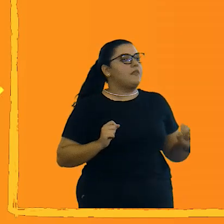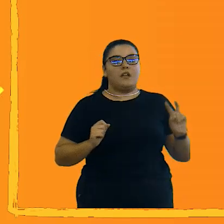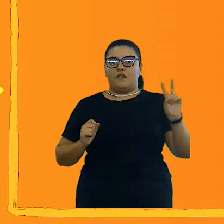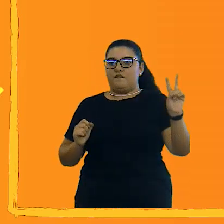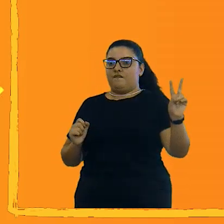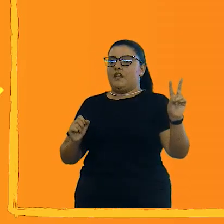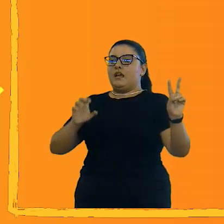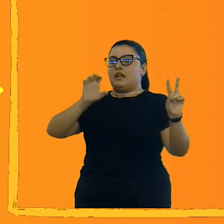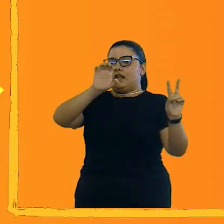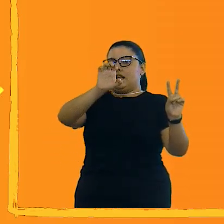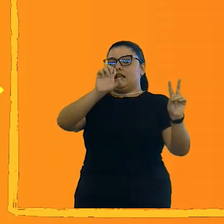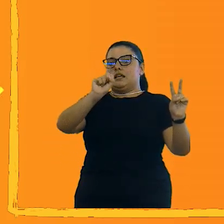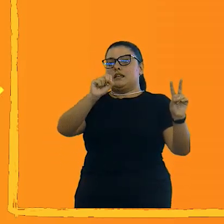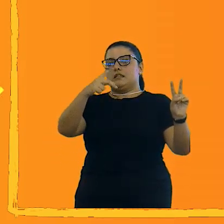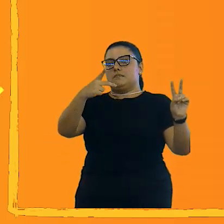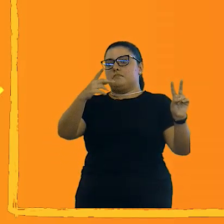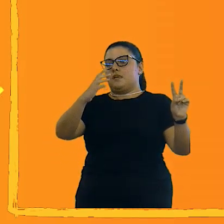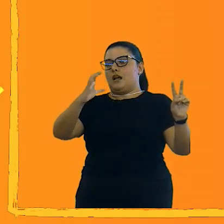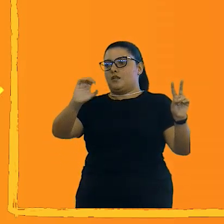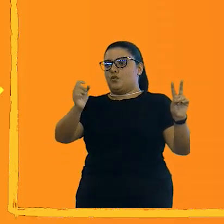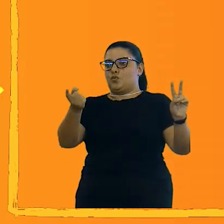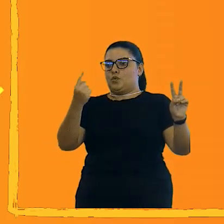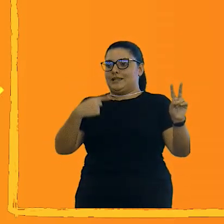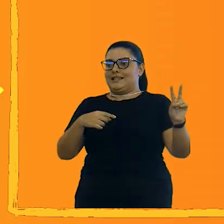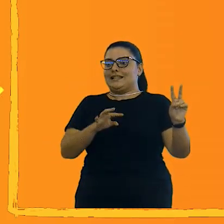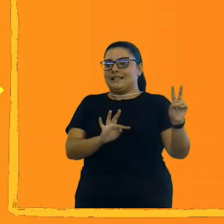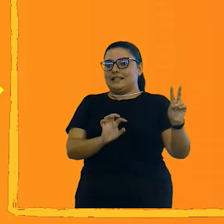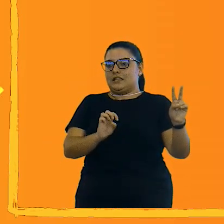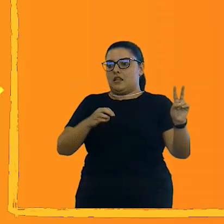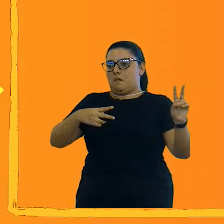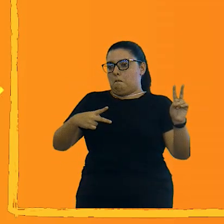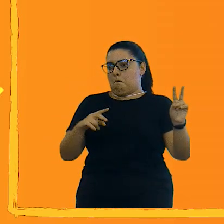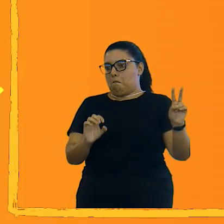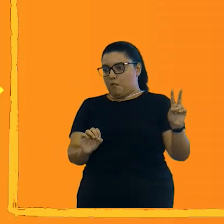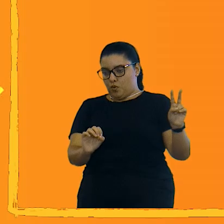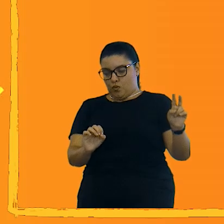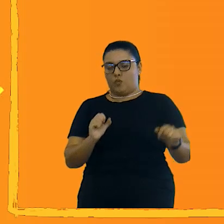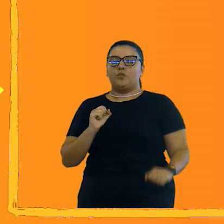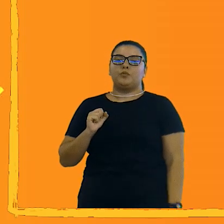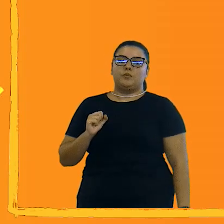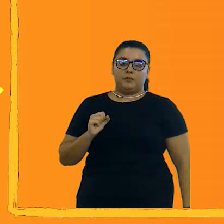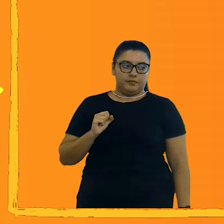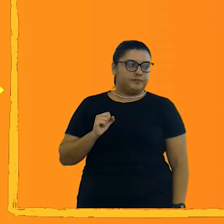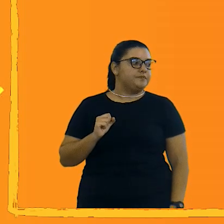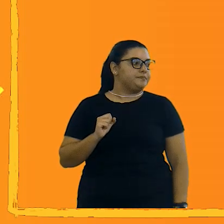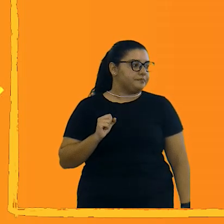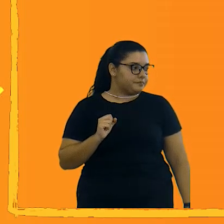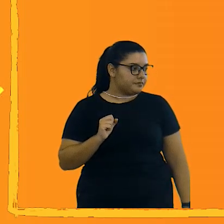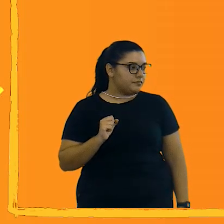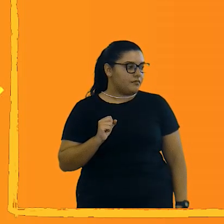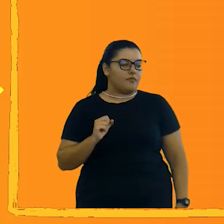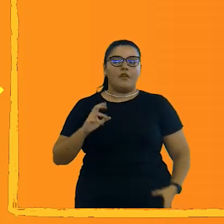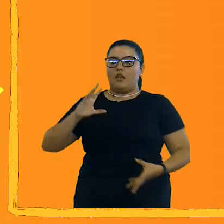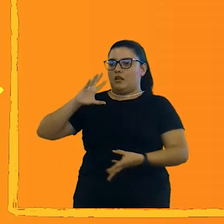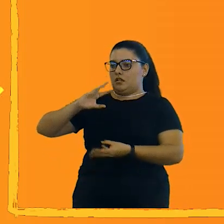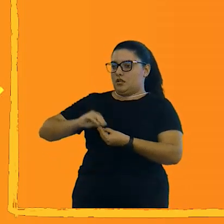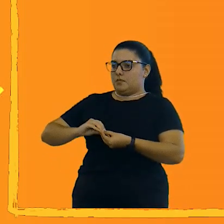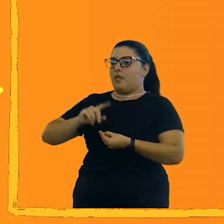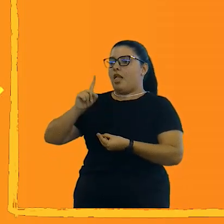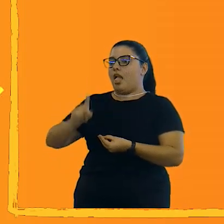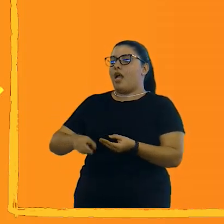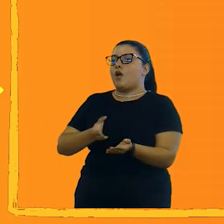espaço pelo tempo Toda vez que você trabalhar o espaço pelo tempo resulta uma